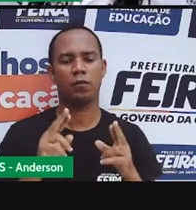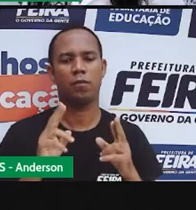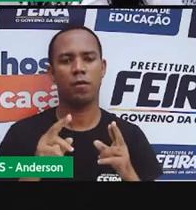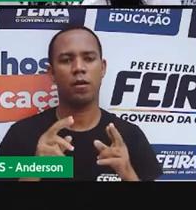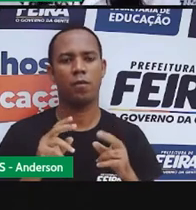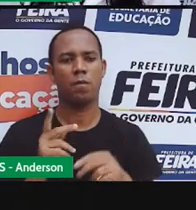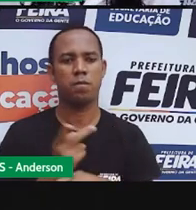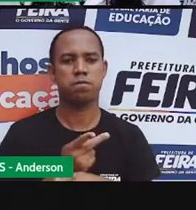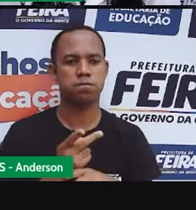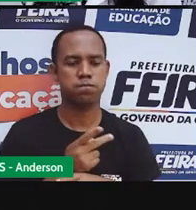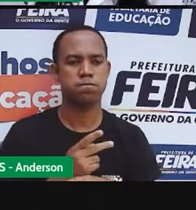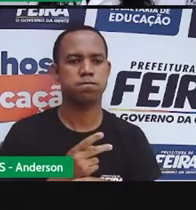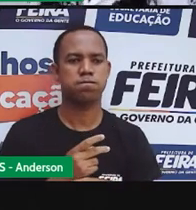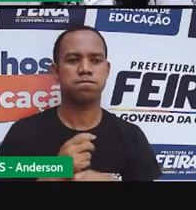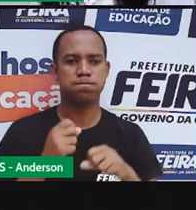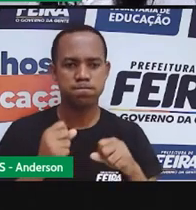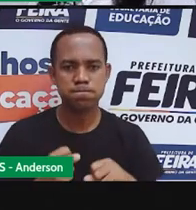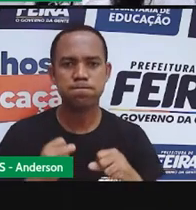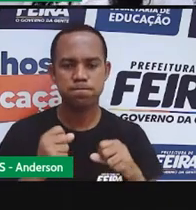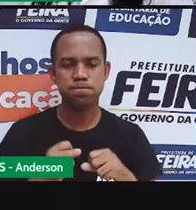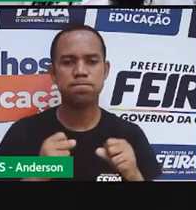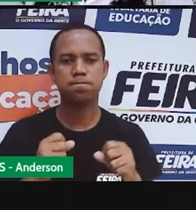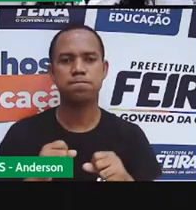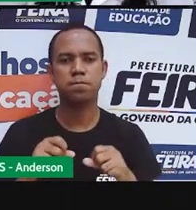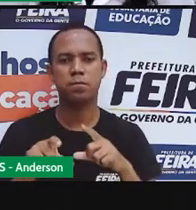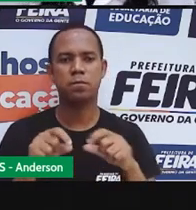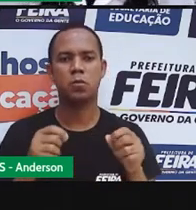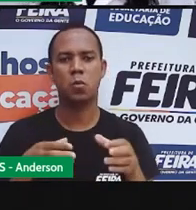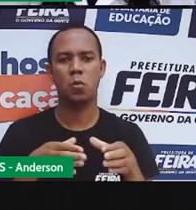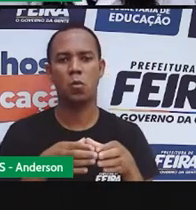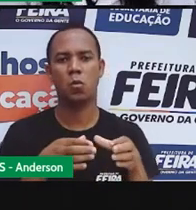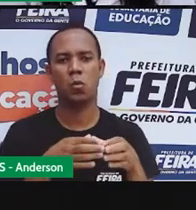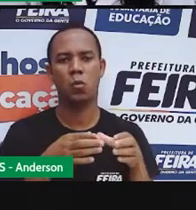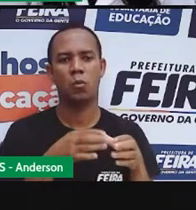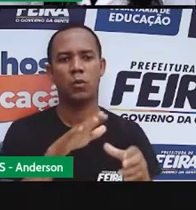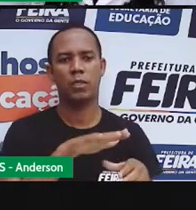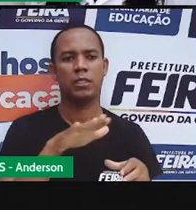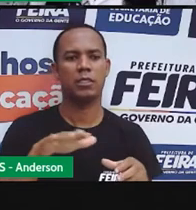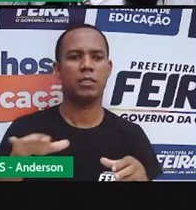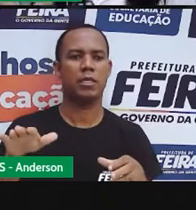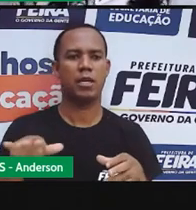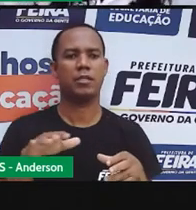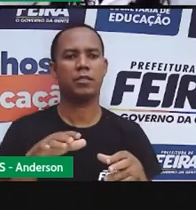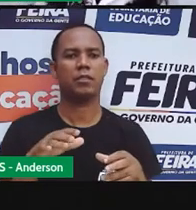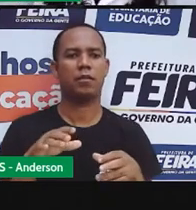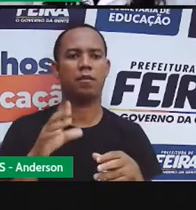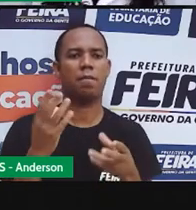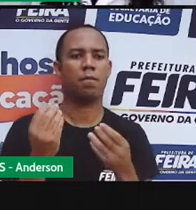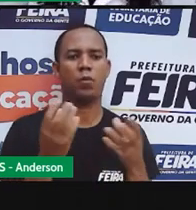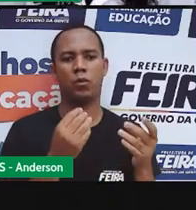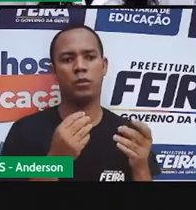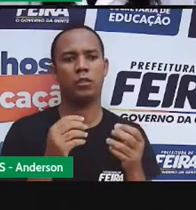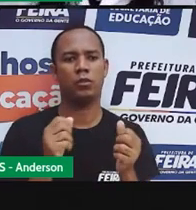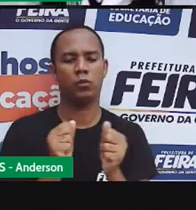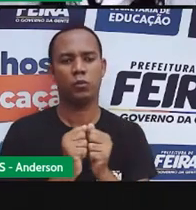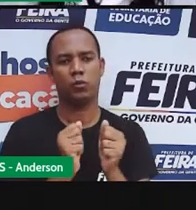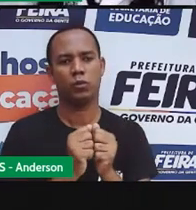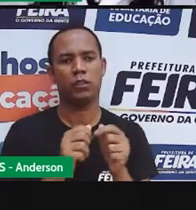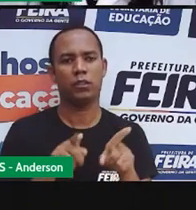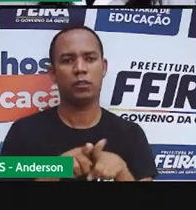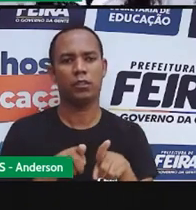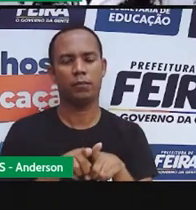coordenação motora e equilíbrio. E pode ser feita com um grupo grande de crianças e um espaço ao ar livre.